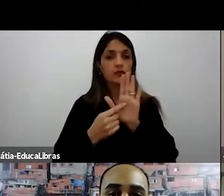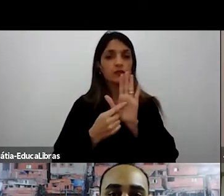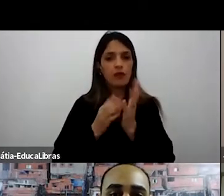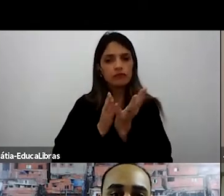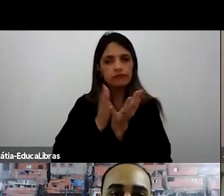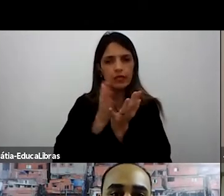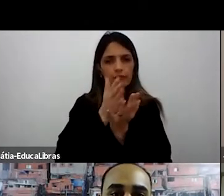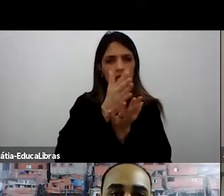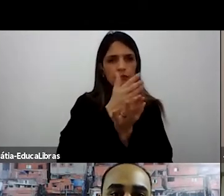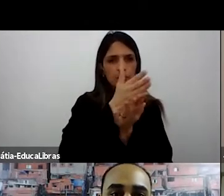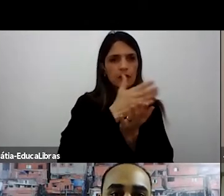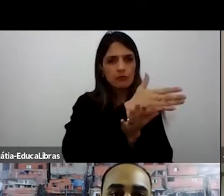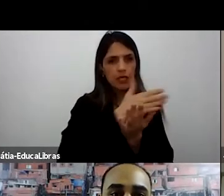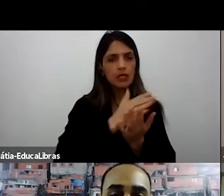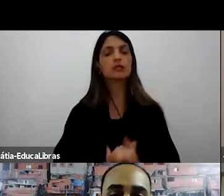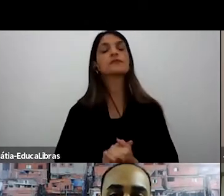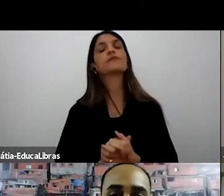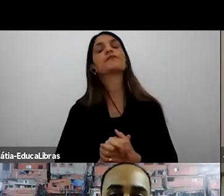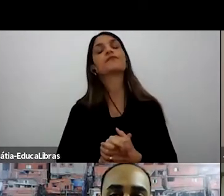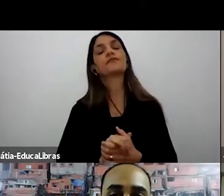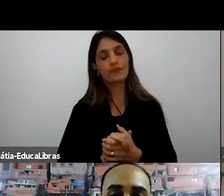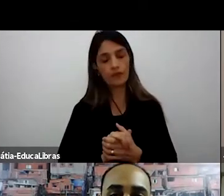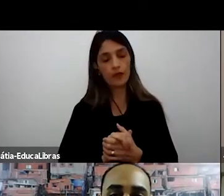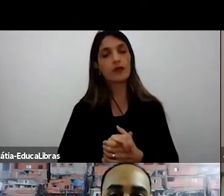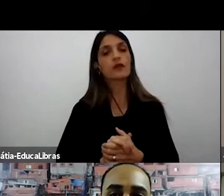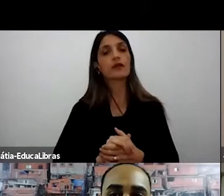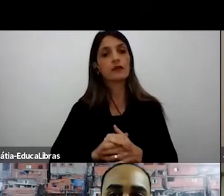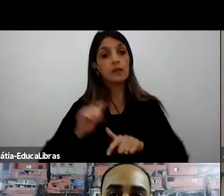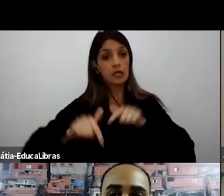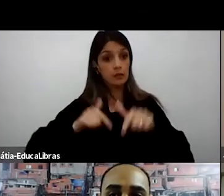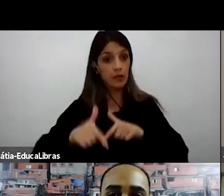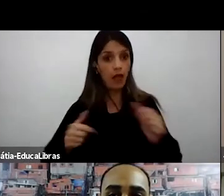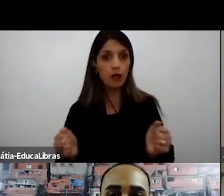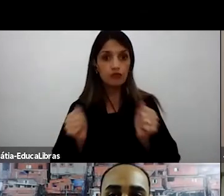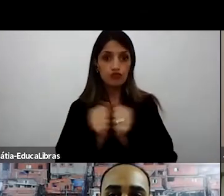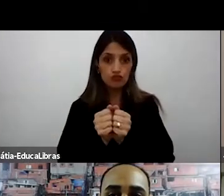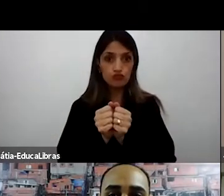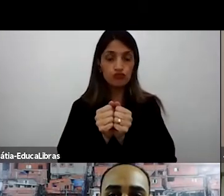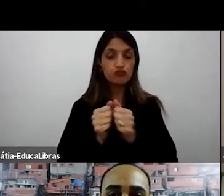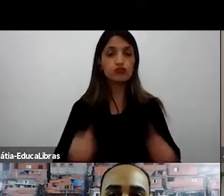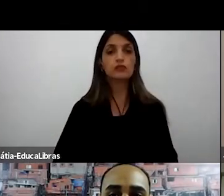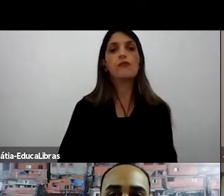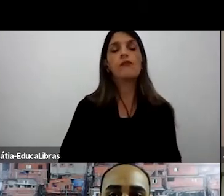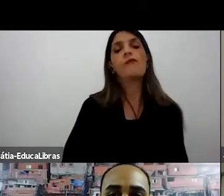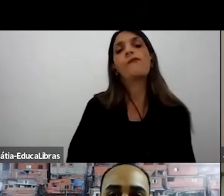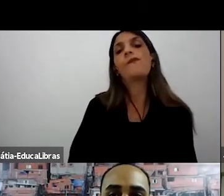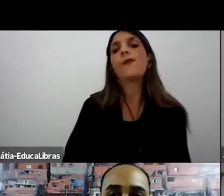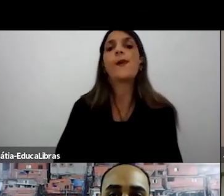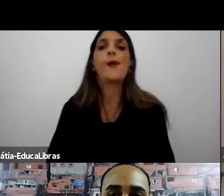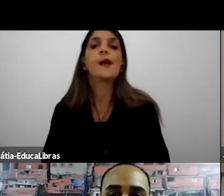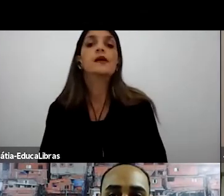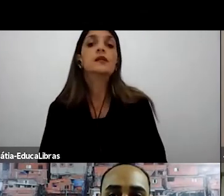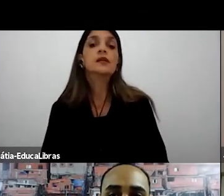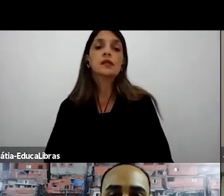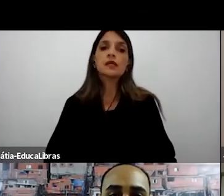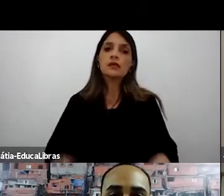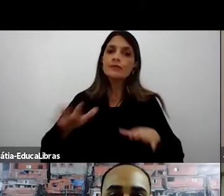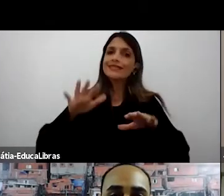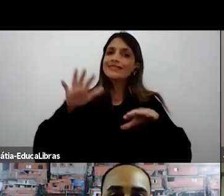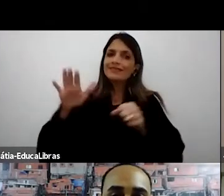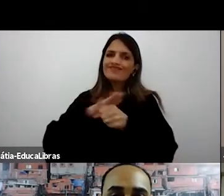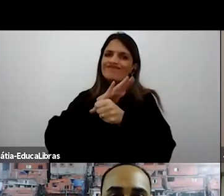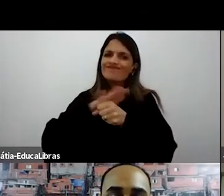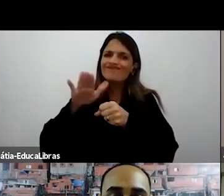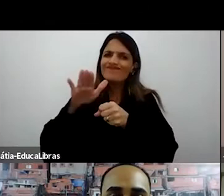são os grandes norteadores para a gente trabalhar juntos nelas, mas que ele está recheado de